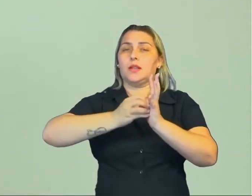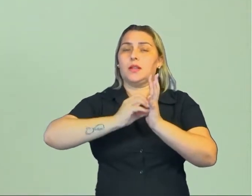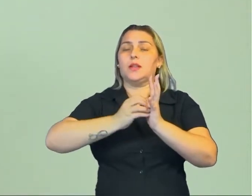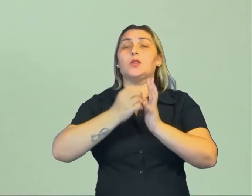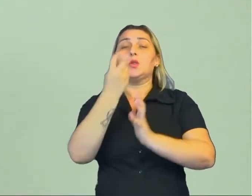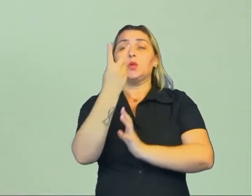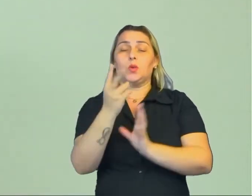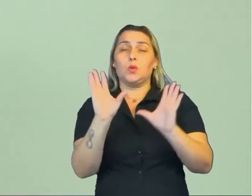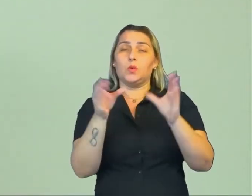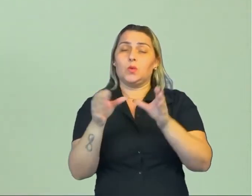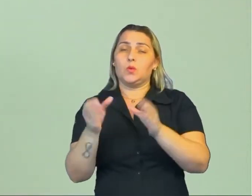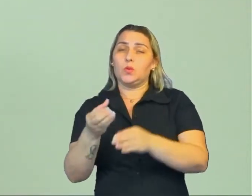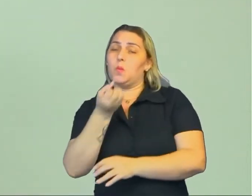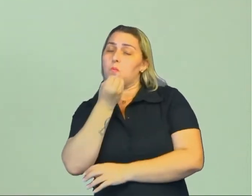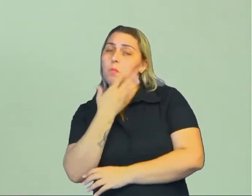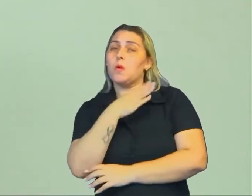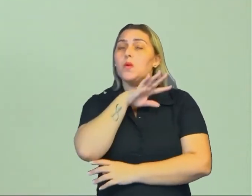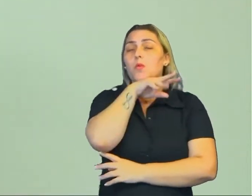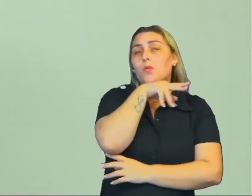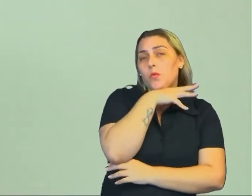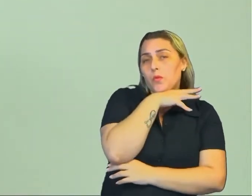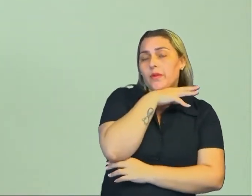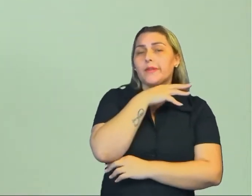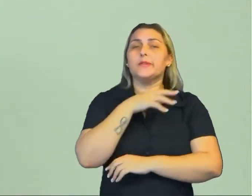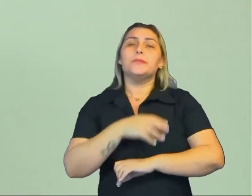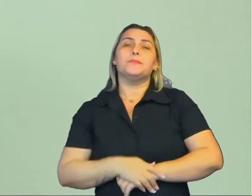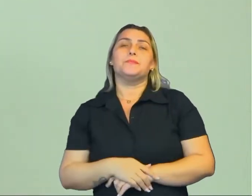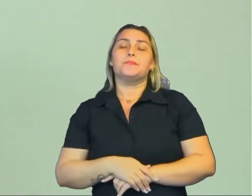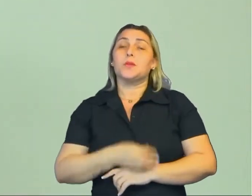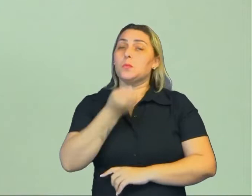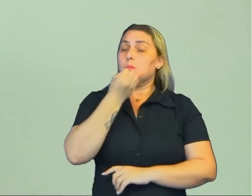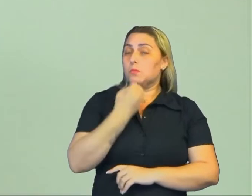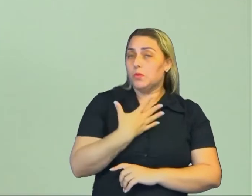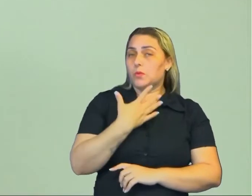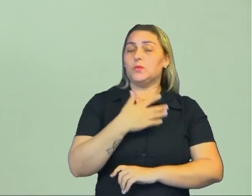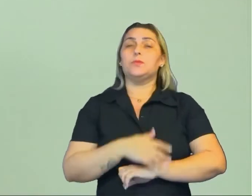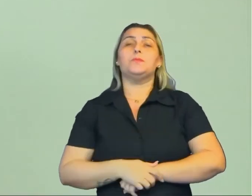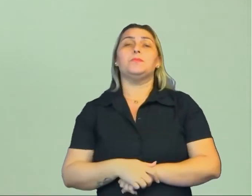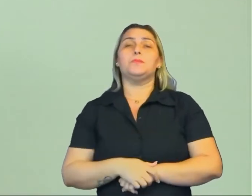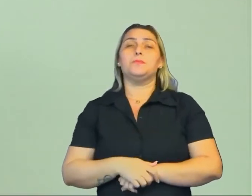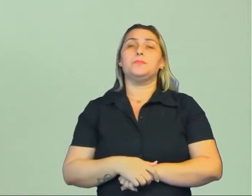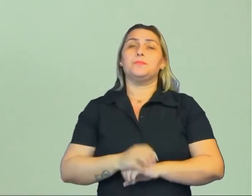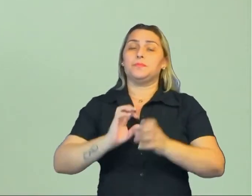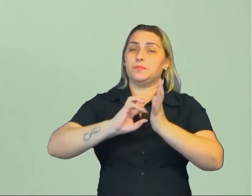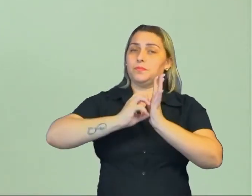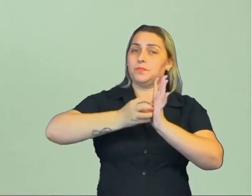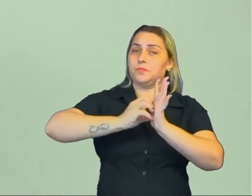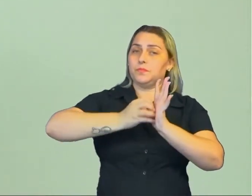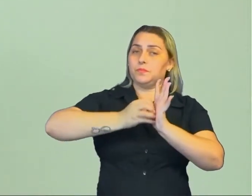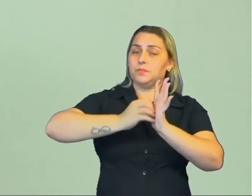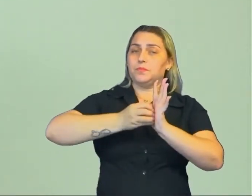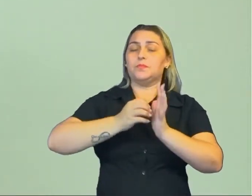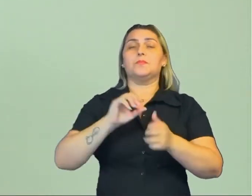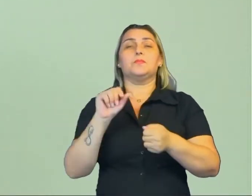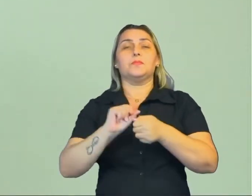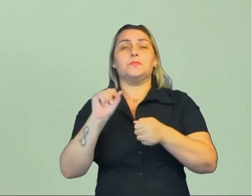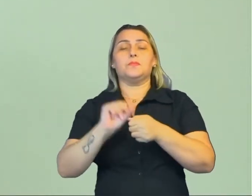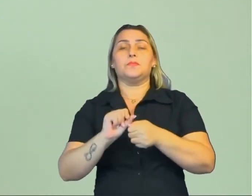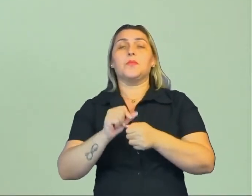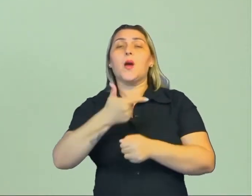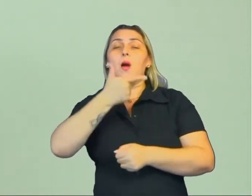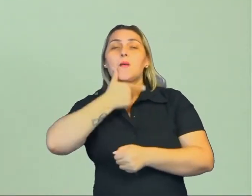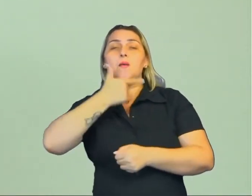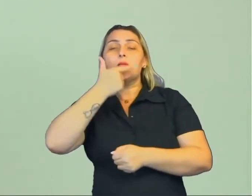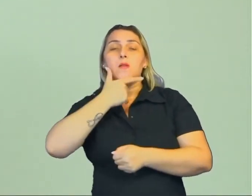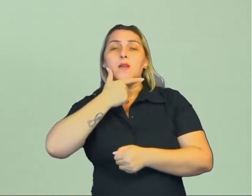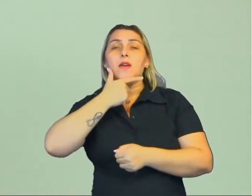grupos bem distintos, um bom e um ruim, vamos dizer assim. O bom é aquela bactéria que vai fazer o nosso